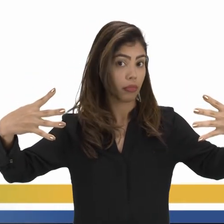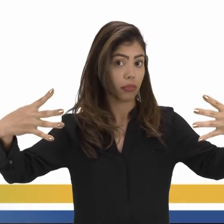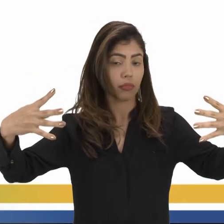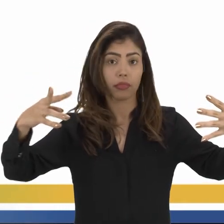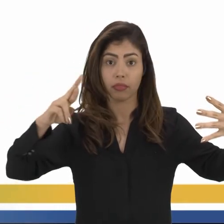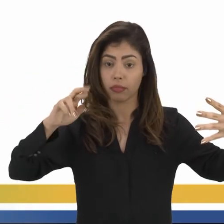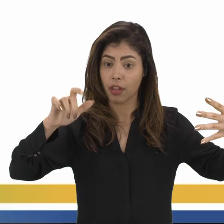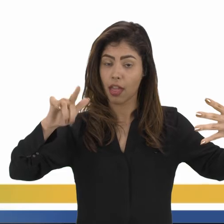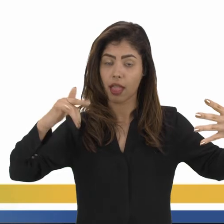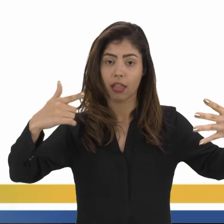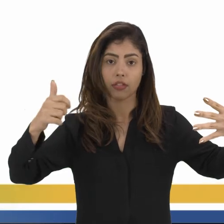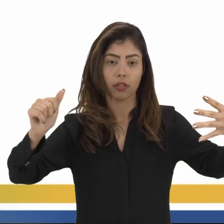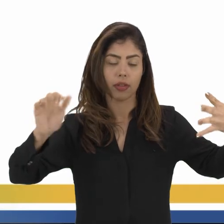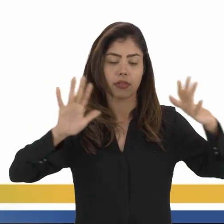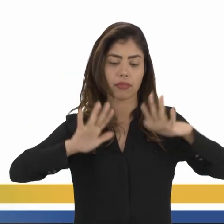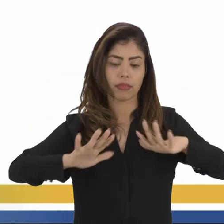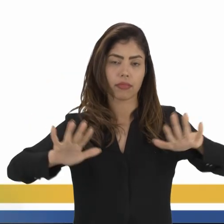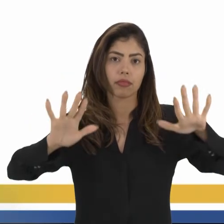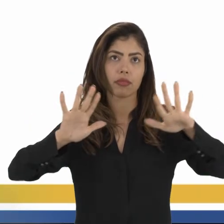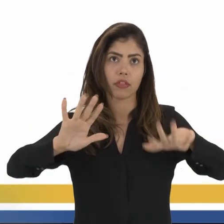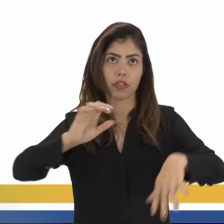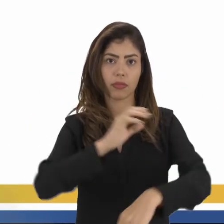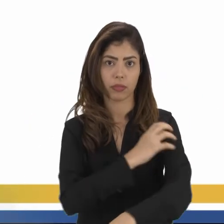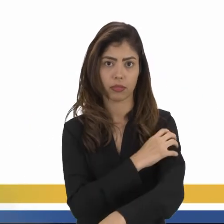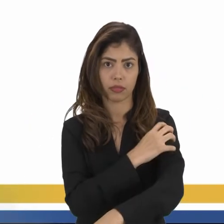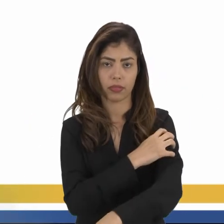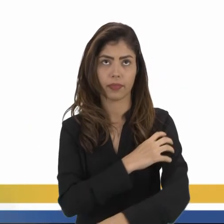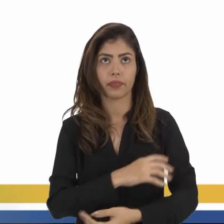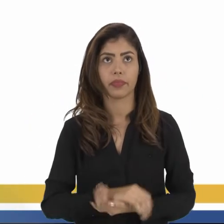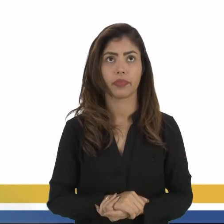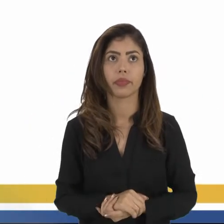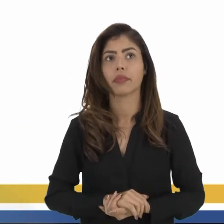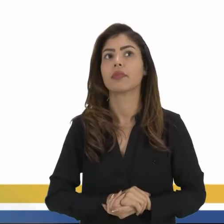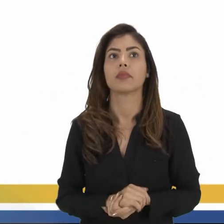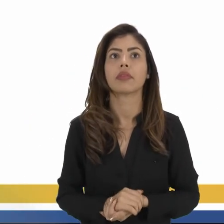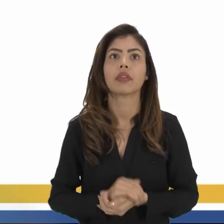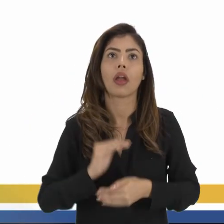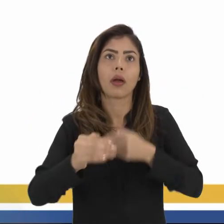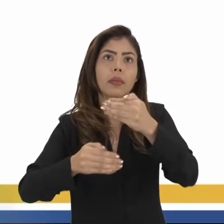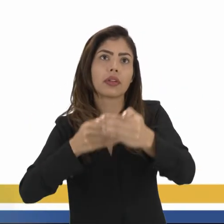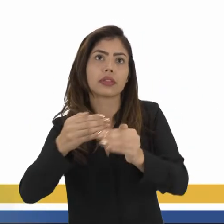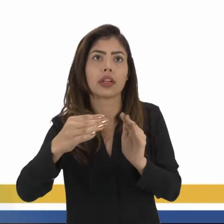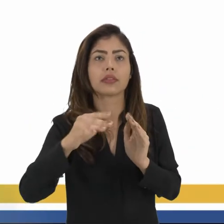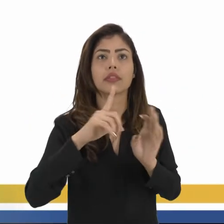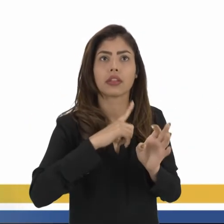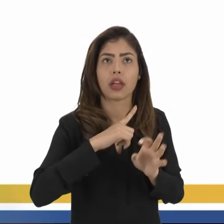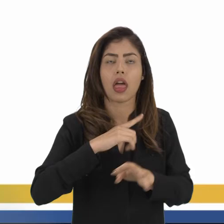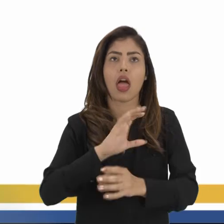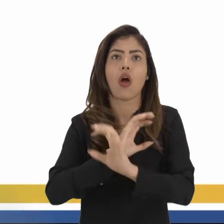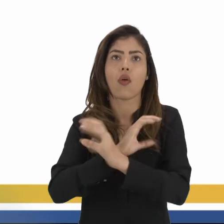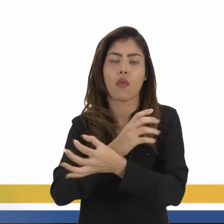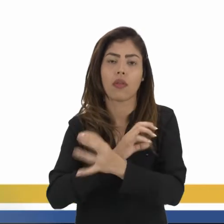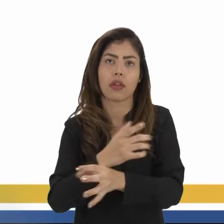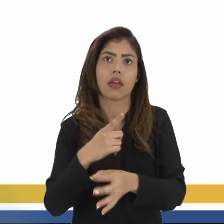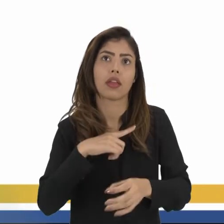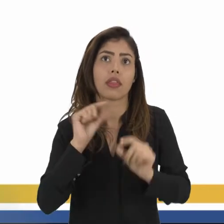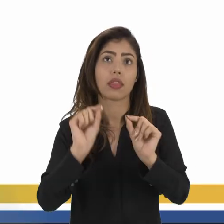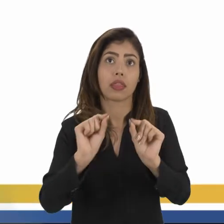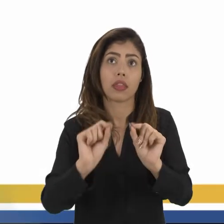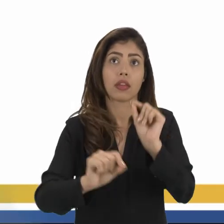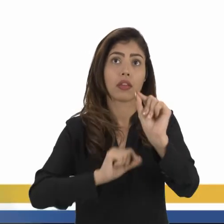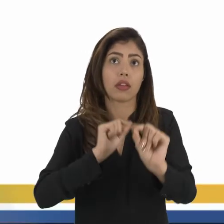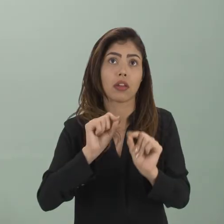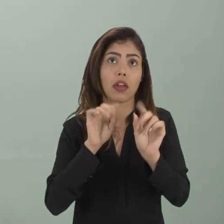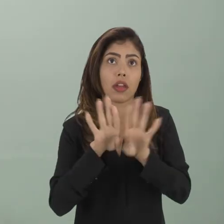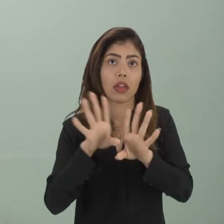um relaxamento muscular. O processo de contração das fibras musculares de um determinado tecido